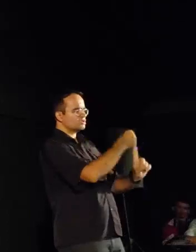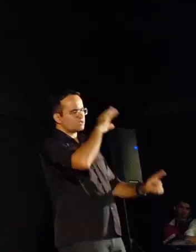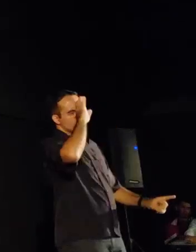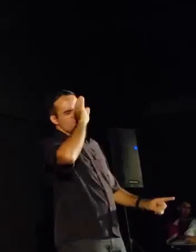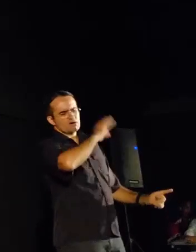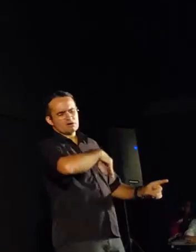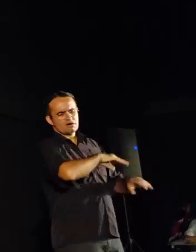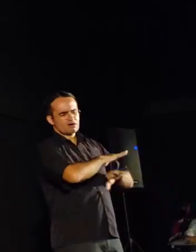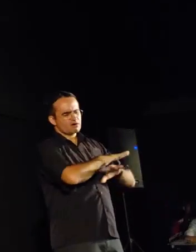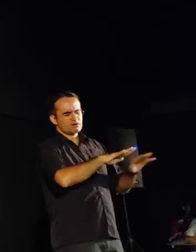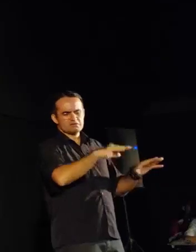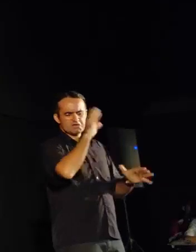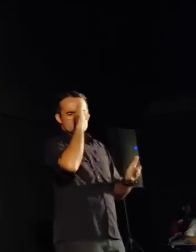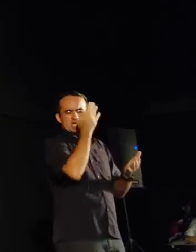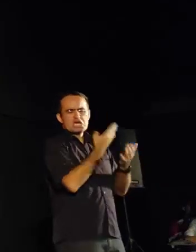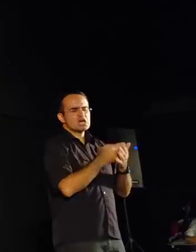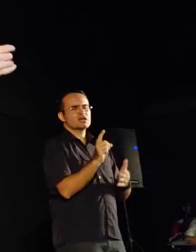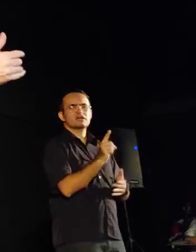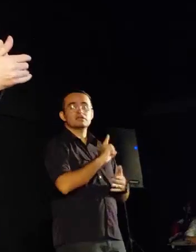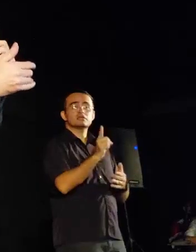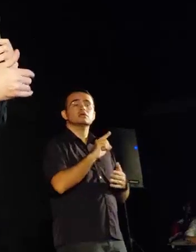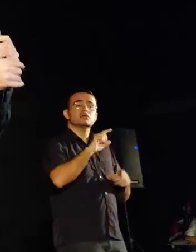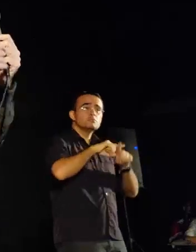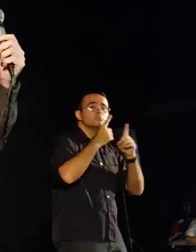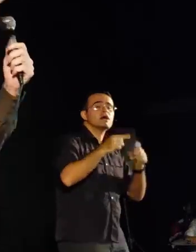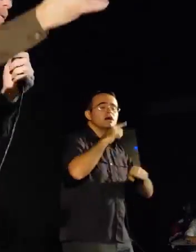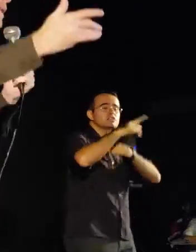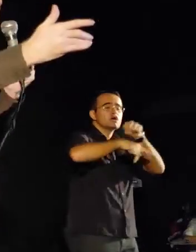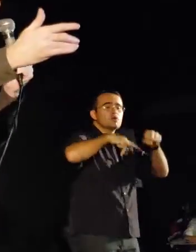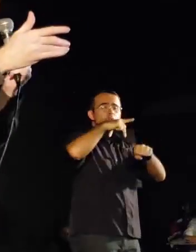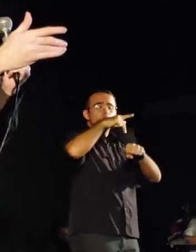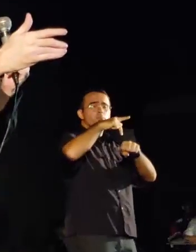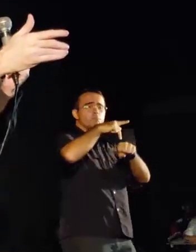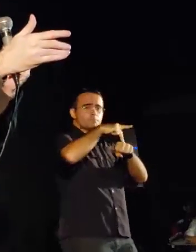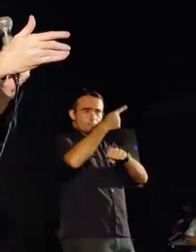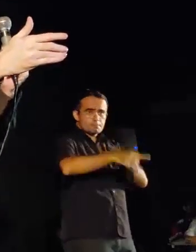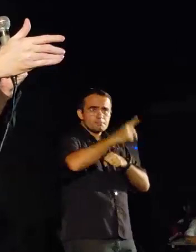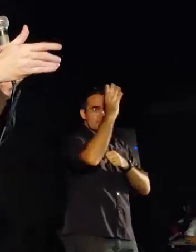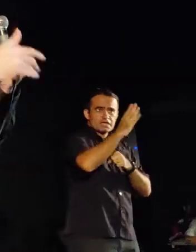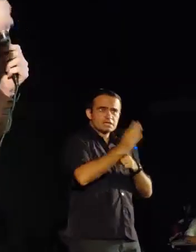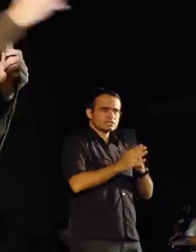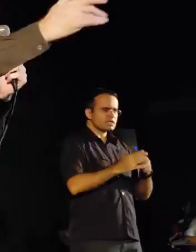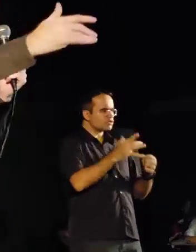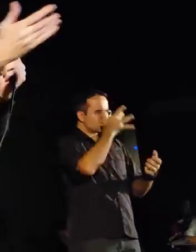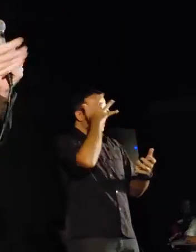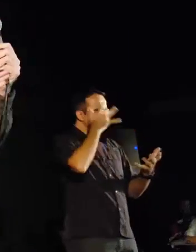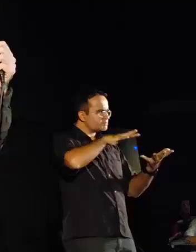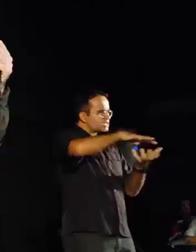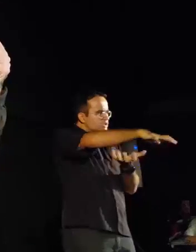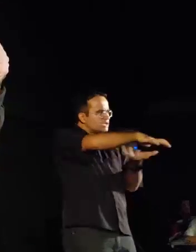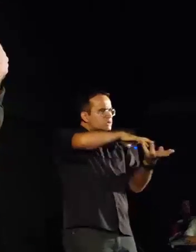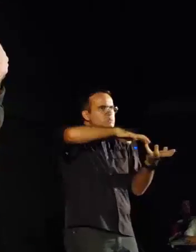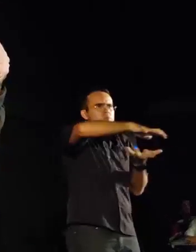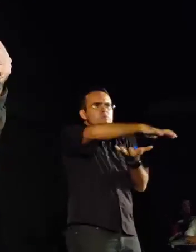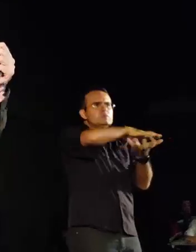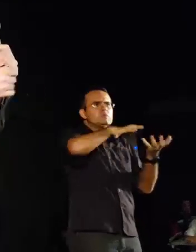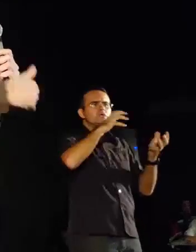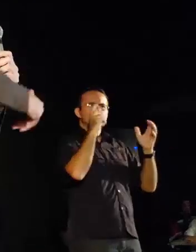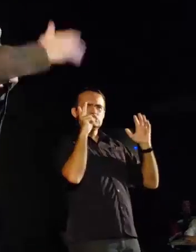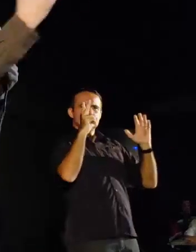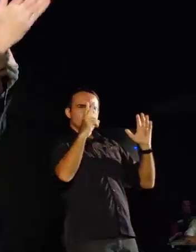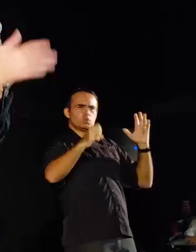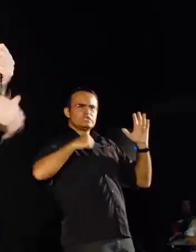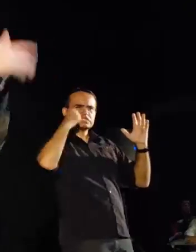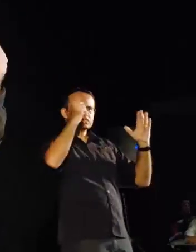entender que, na verdade, nós temos uma população em ebulição. Vejam o que foram esses 2 últimos anos. Nós